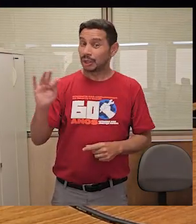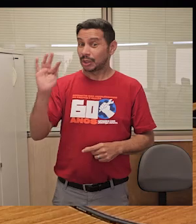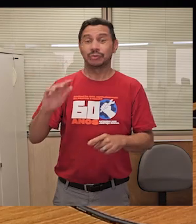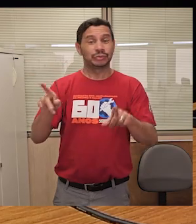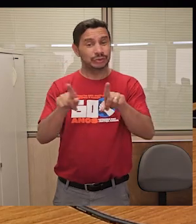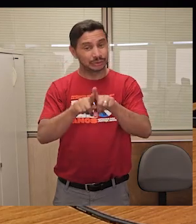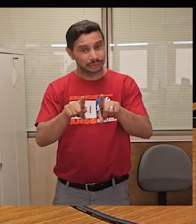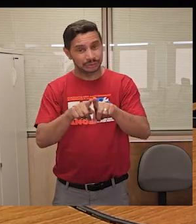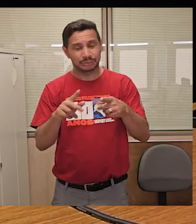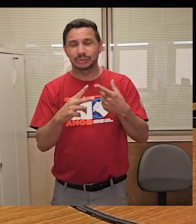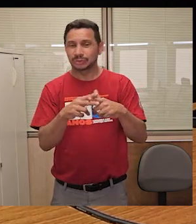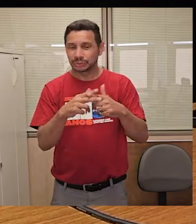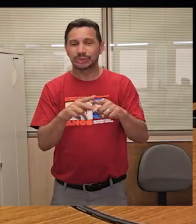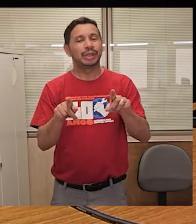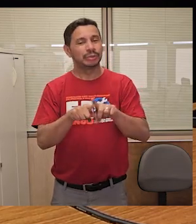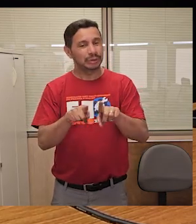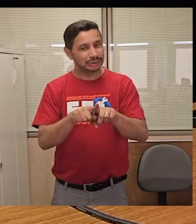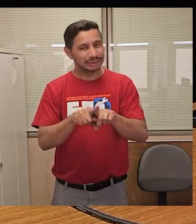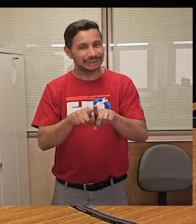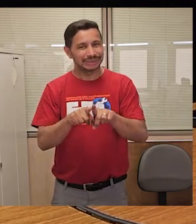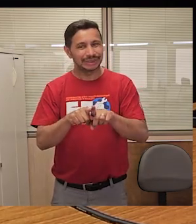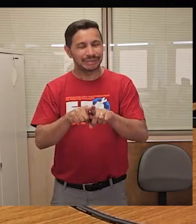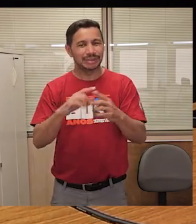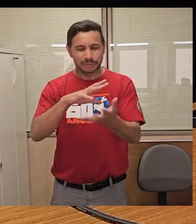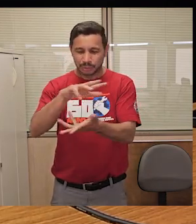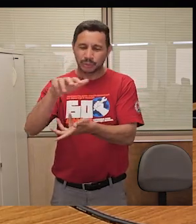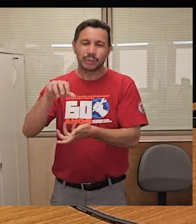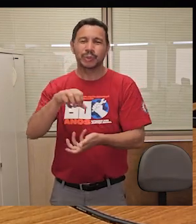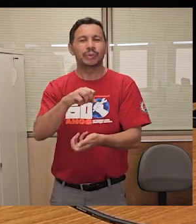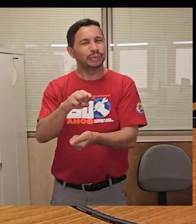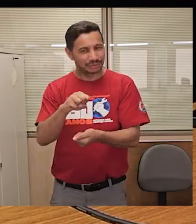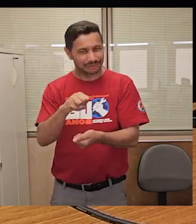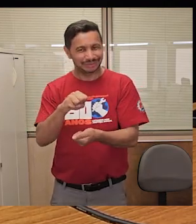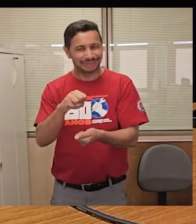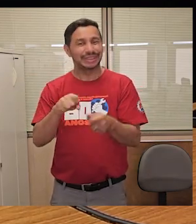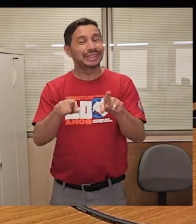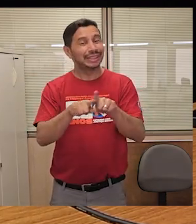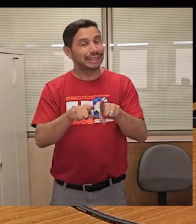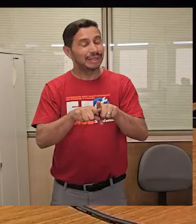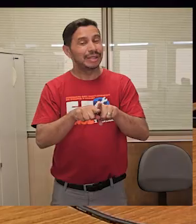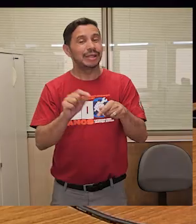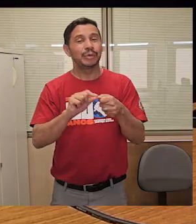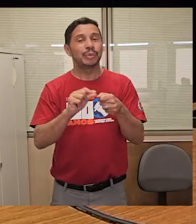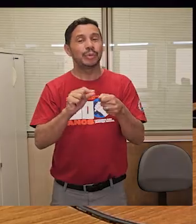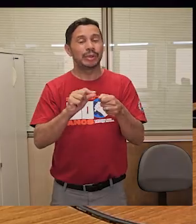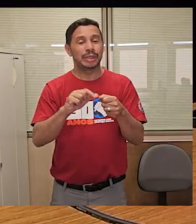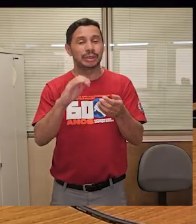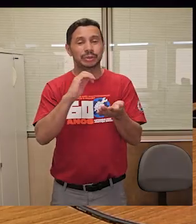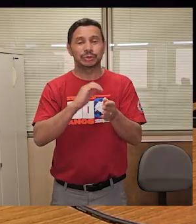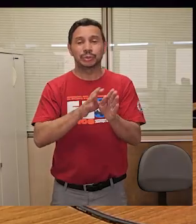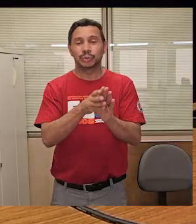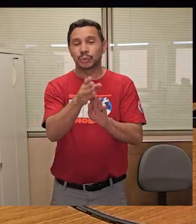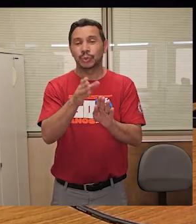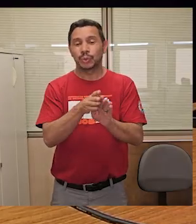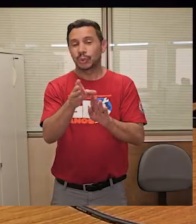AU Industrial, uma central internacional, e também faz parte do conselho,